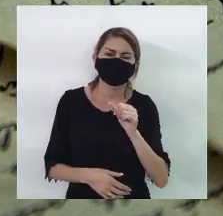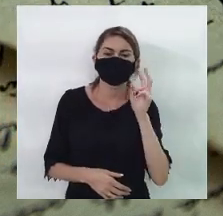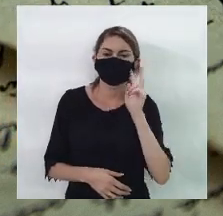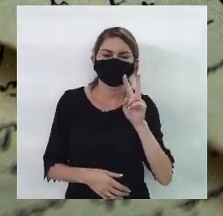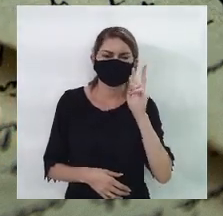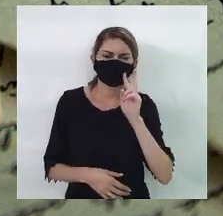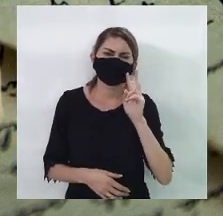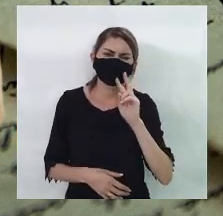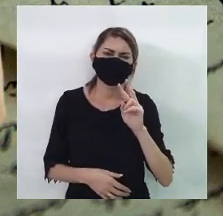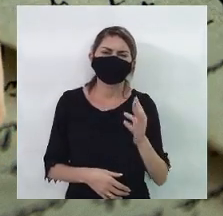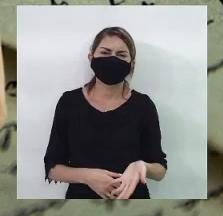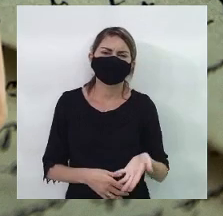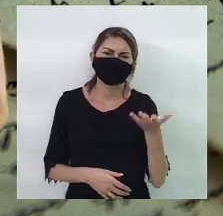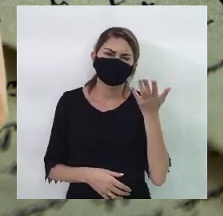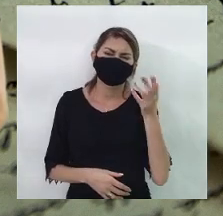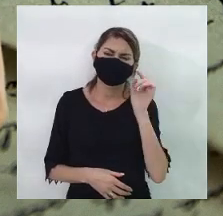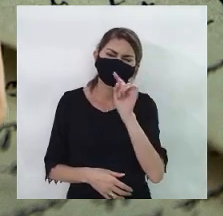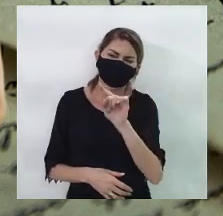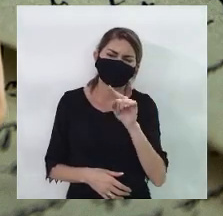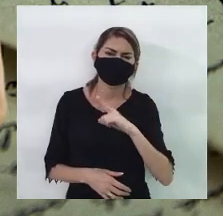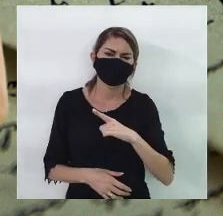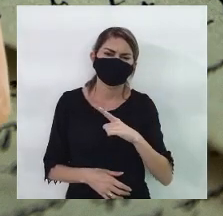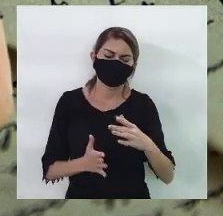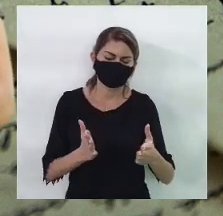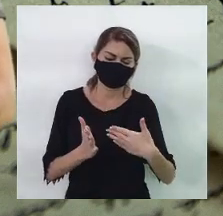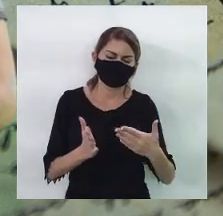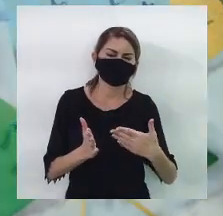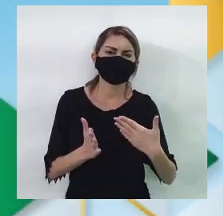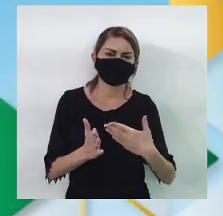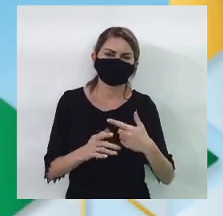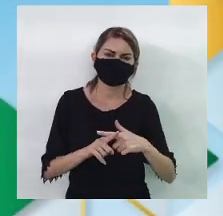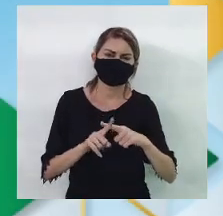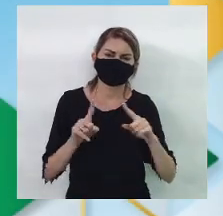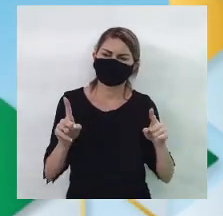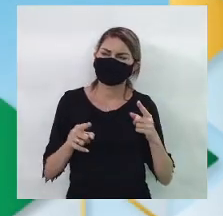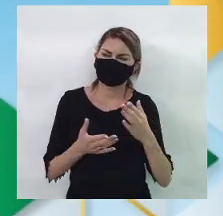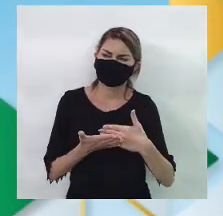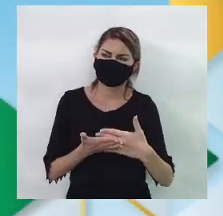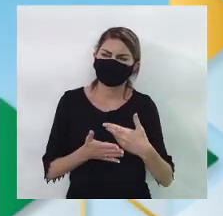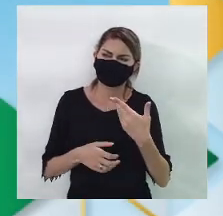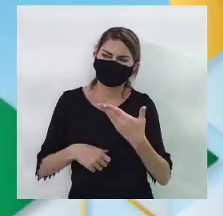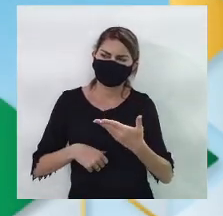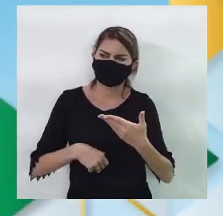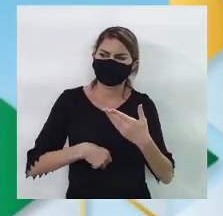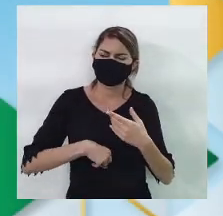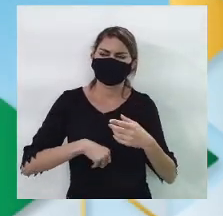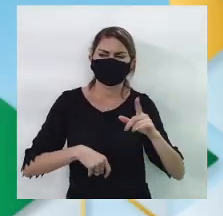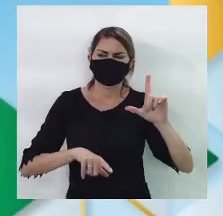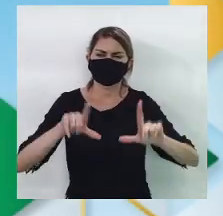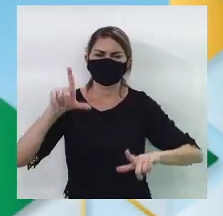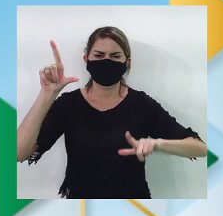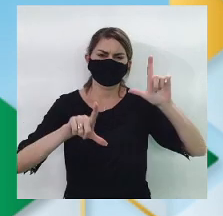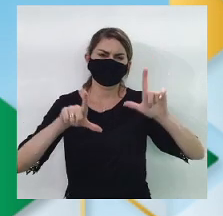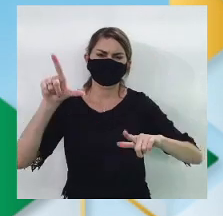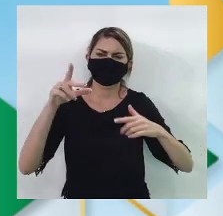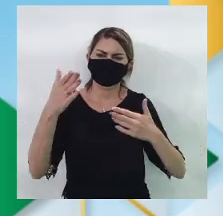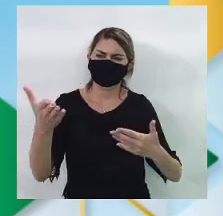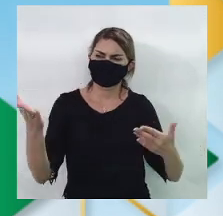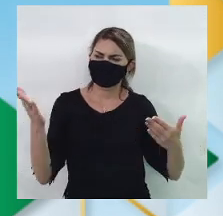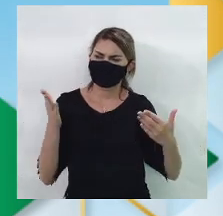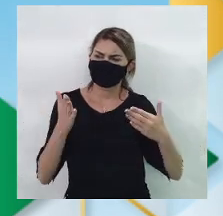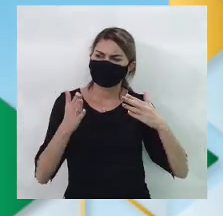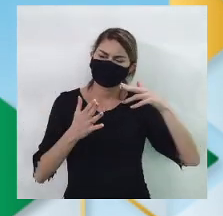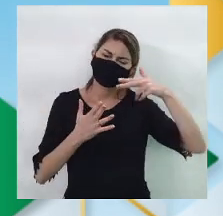lembrar que está tão em alta, né? E aqui nós temos um livro, mais um livro, por favor, professor. Na tela aí você tem A